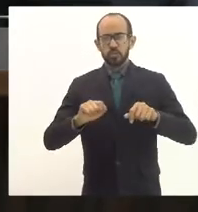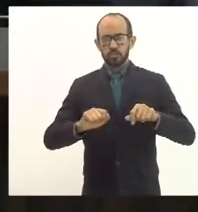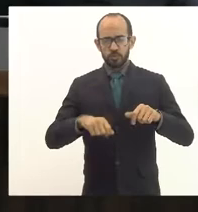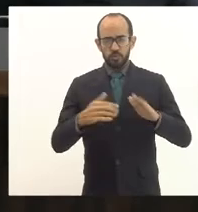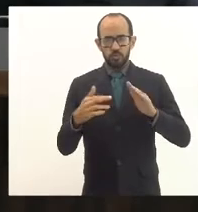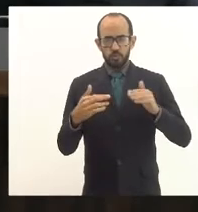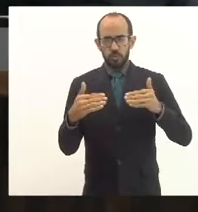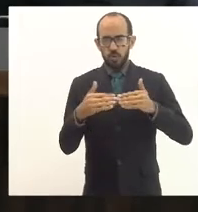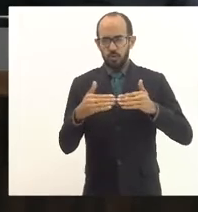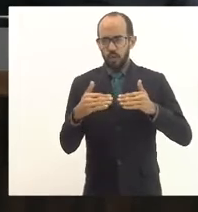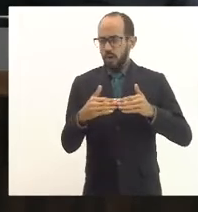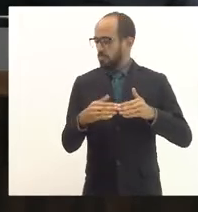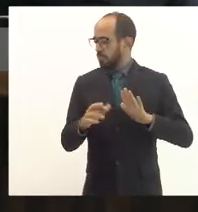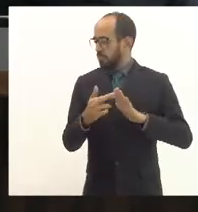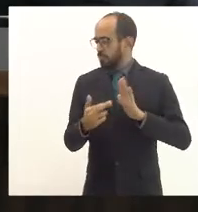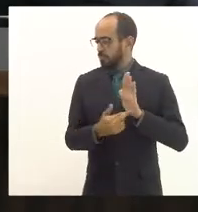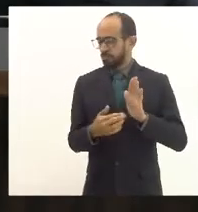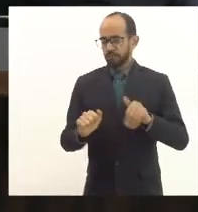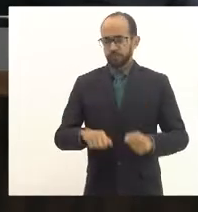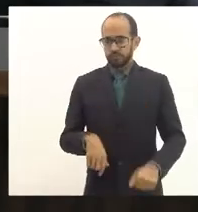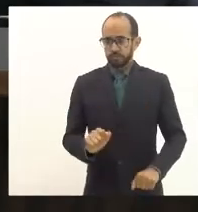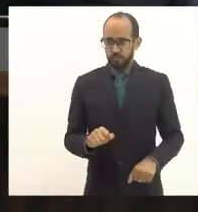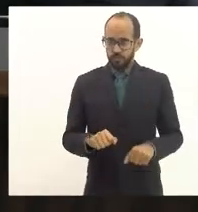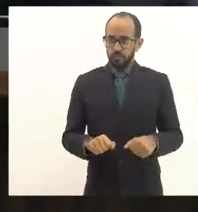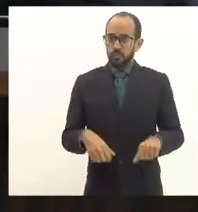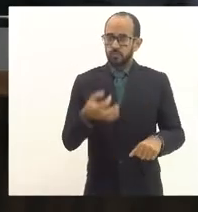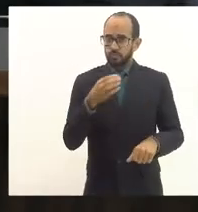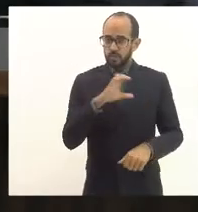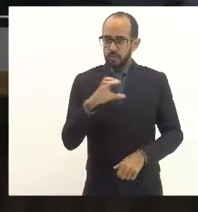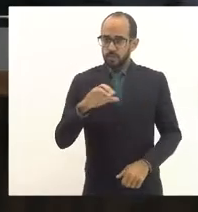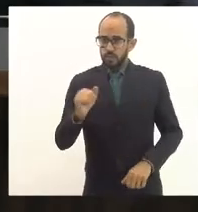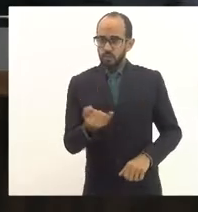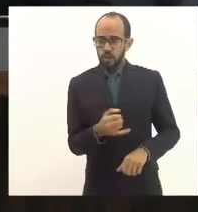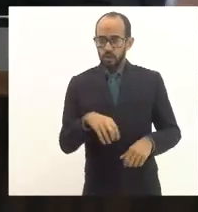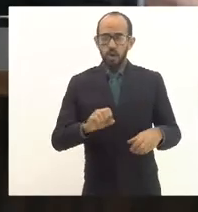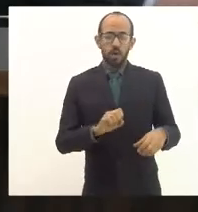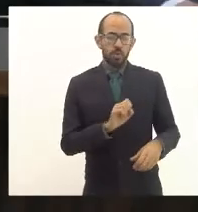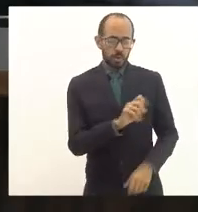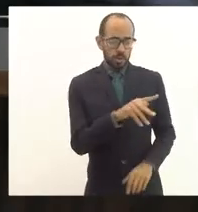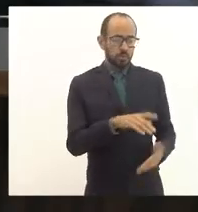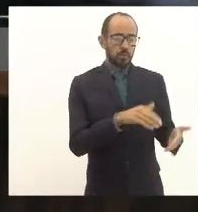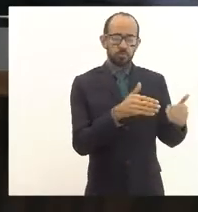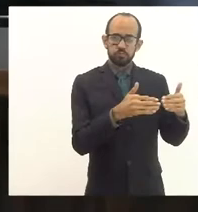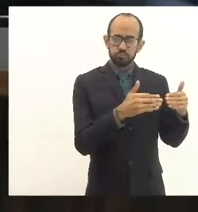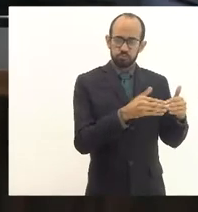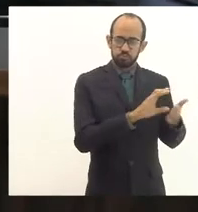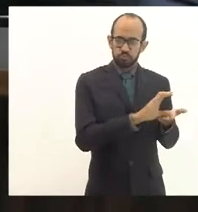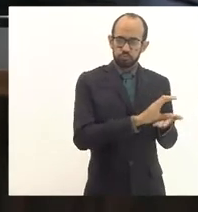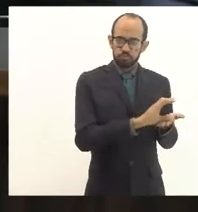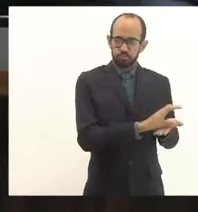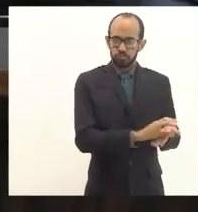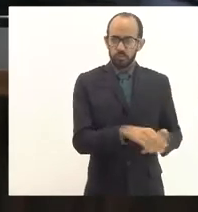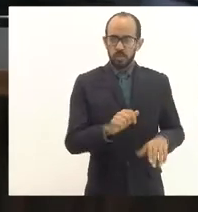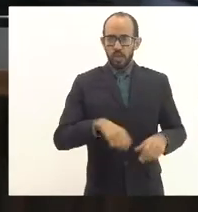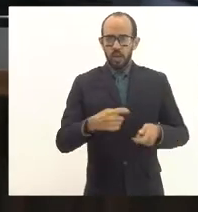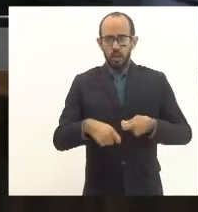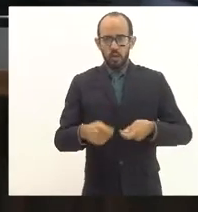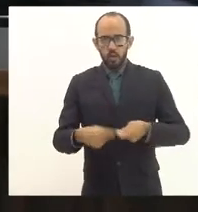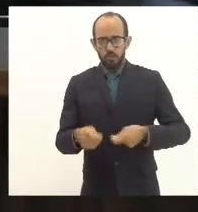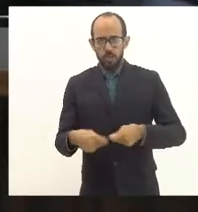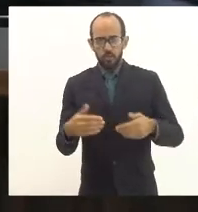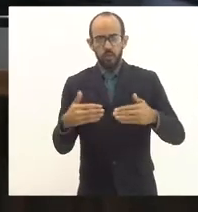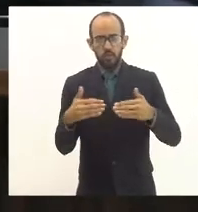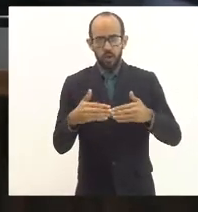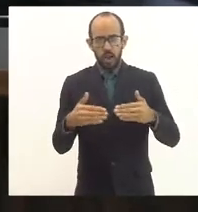especifica. Pareceres da Comissão de Constituição e Justiça pela Constitucionalidade, Assuntos Municipais, Desenvolvimento Regional, favorável, de Economia e Indústria e Comércio,